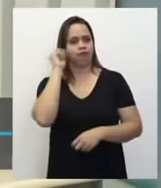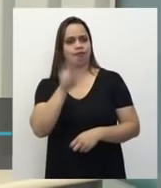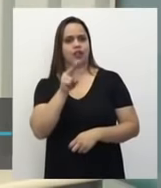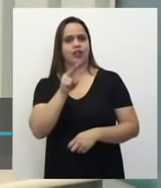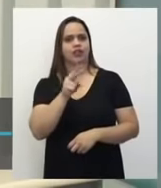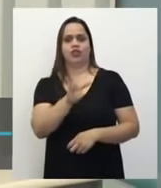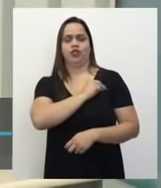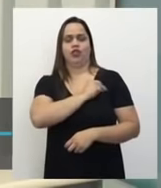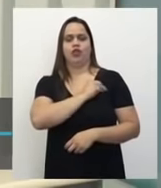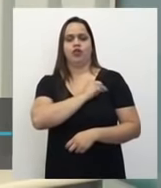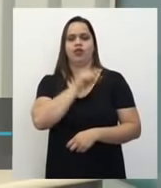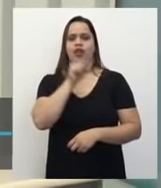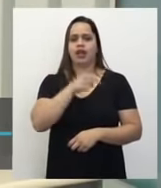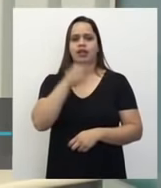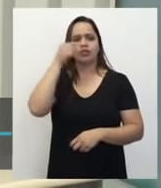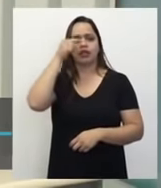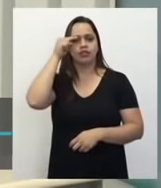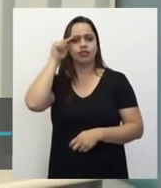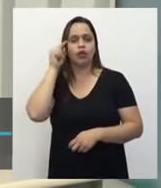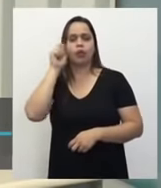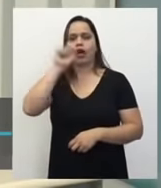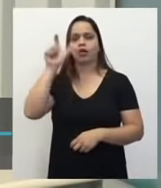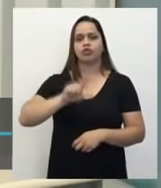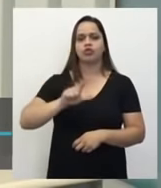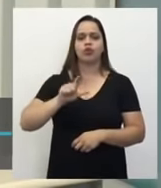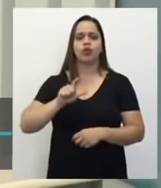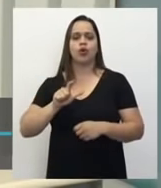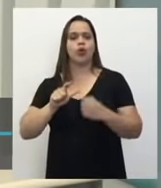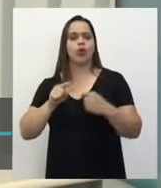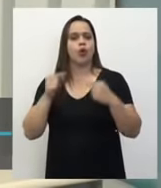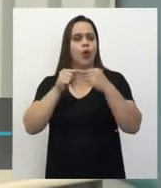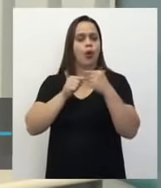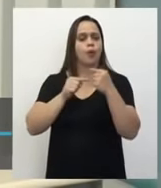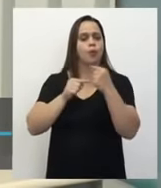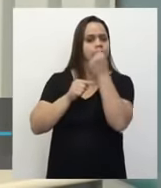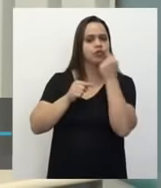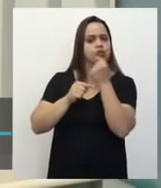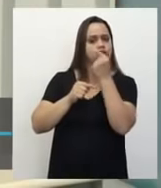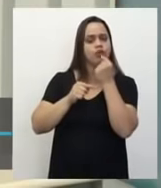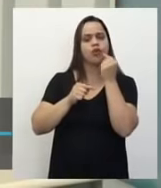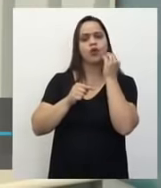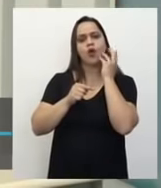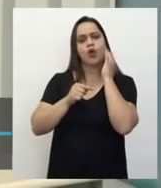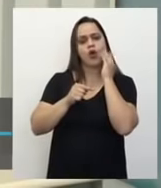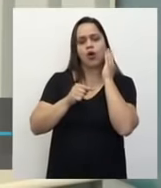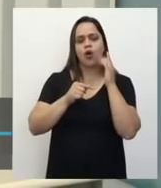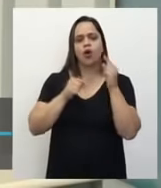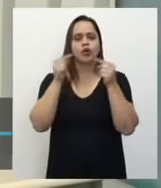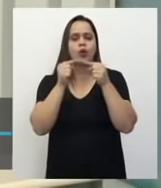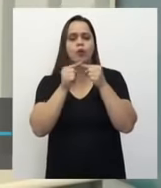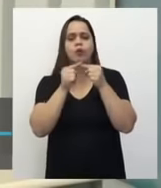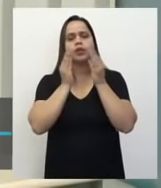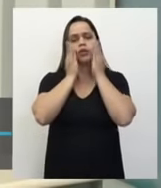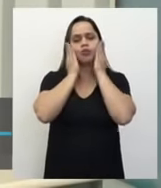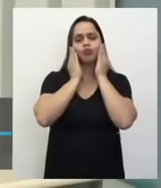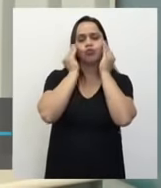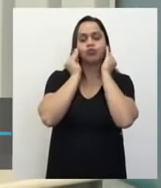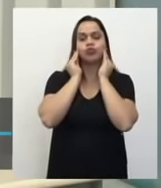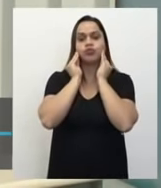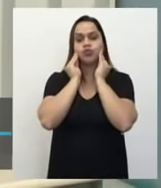nossa, essa sombra azul combina com o batom rosa, que combina com uma base mais assim.